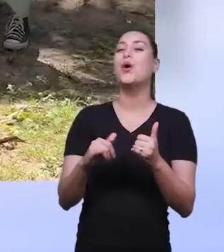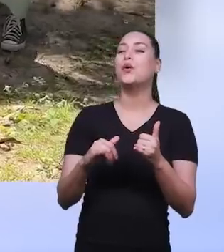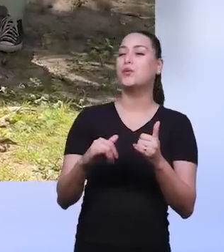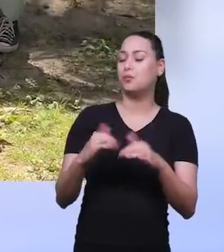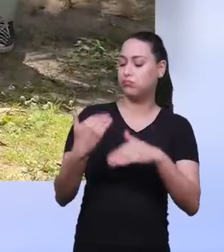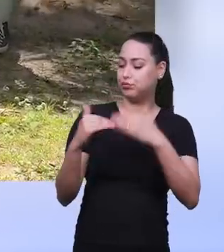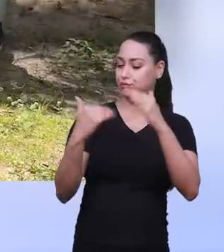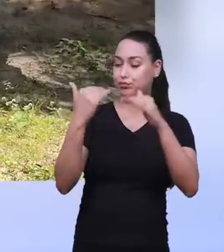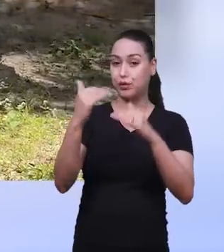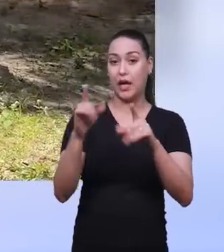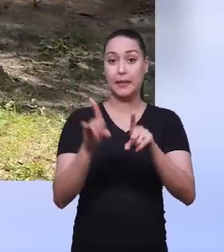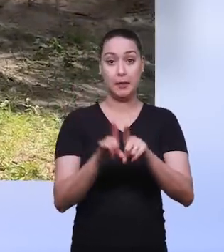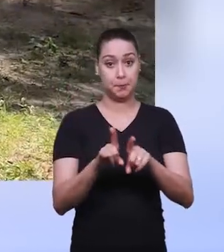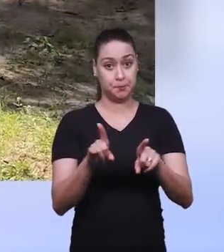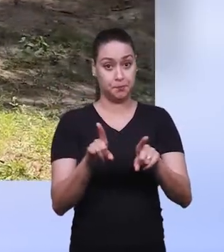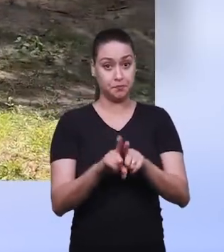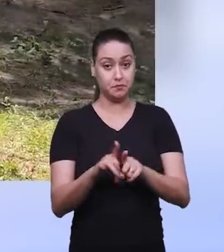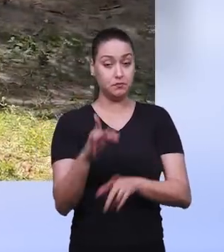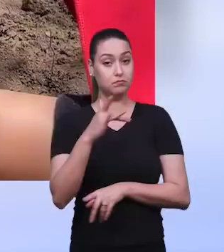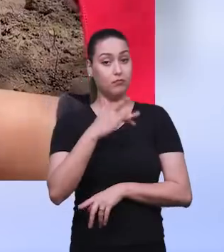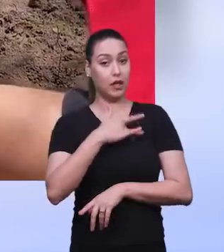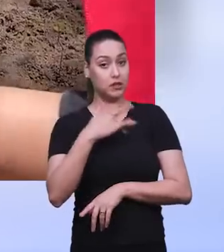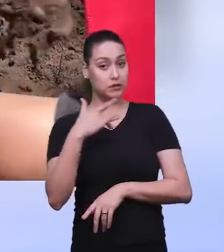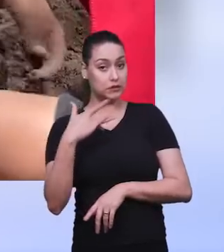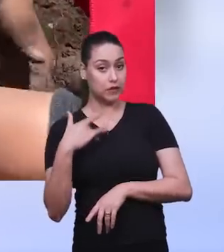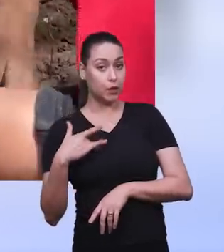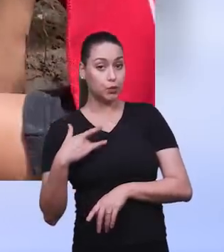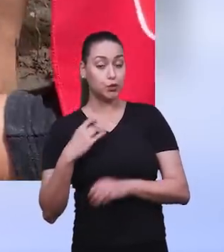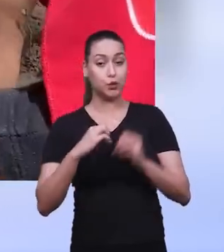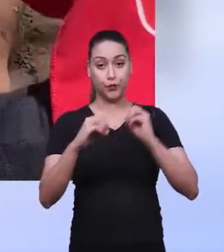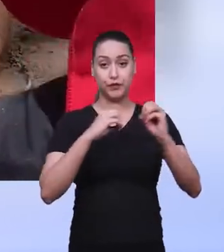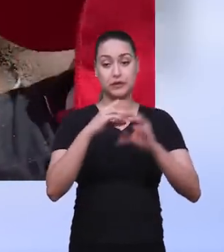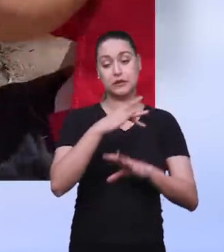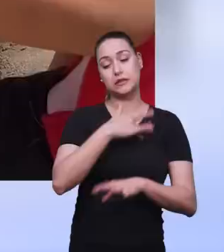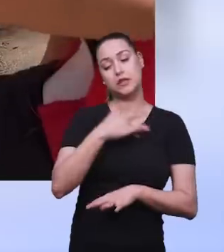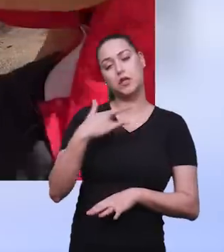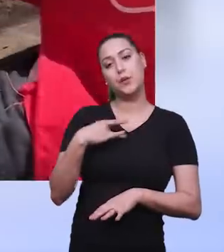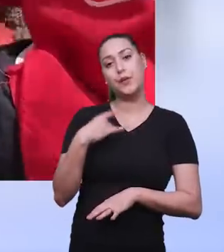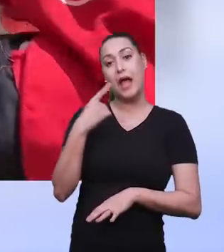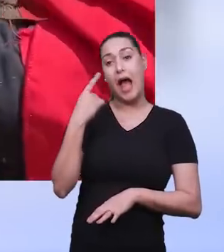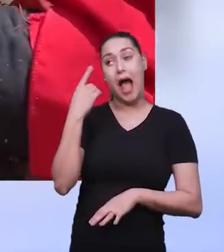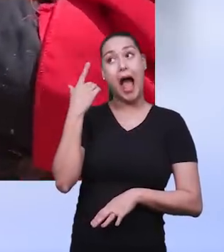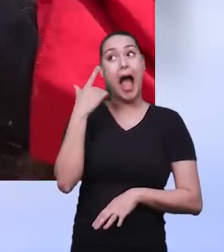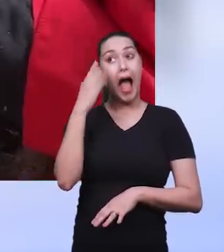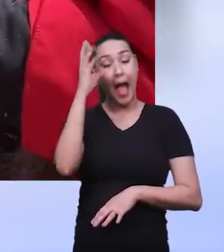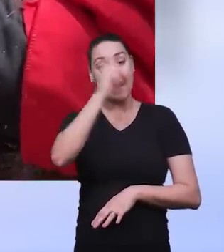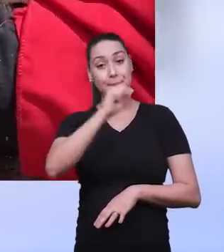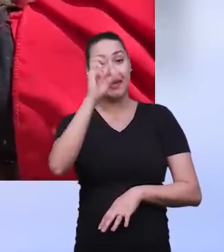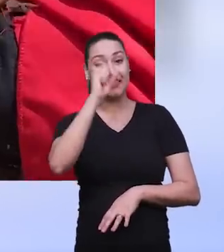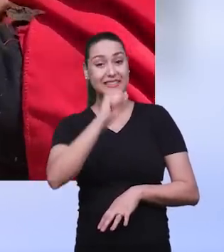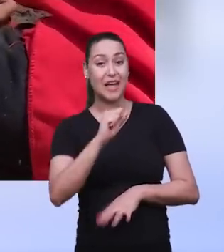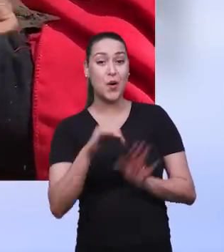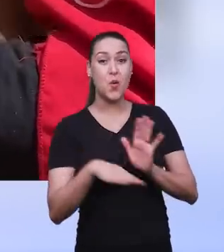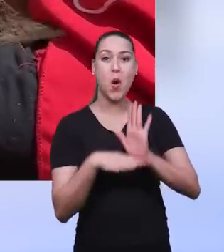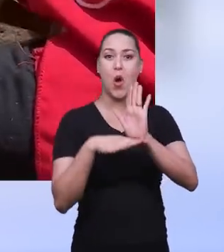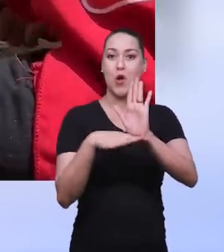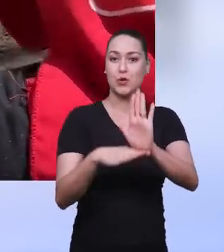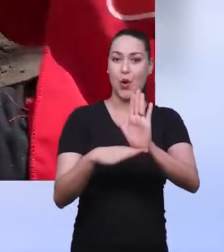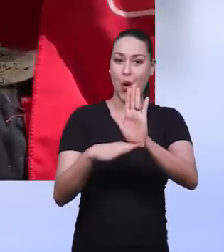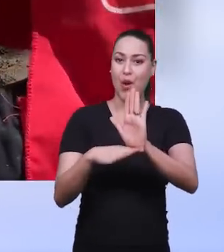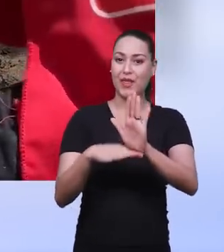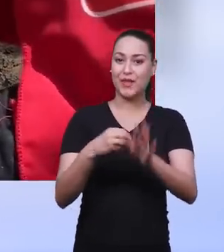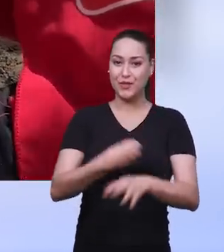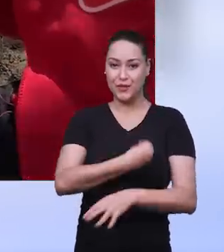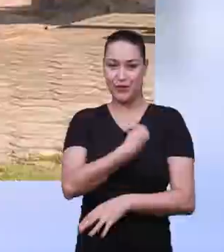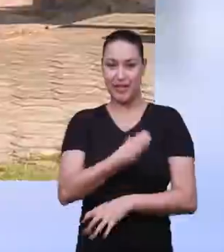desenvolvido pelos monitores. Já na oficina de saúde, passaram a ter noções sobre as técnicas de primeiros socorros. Ainda houve